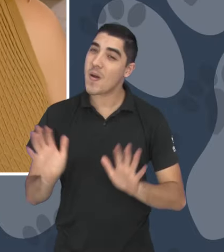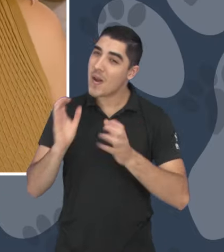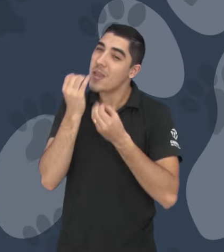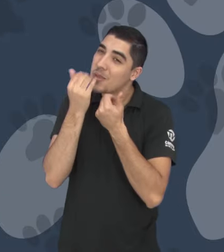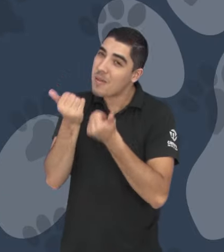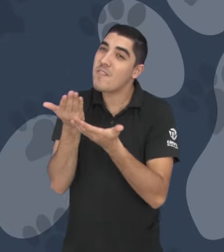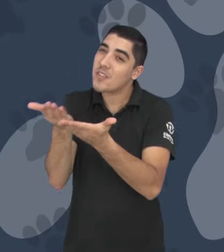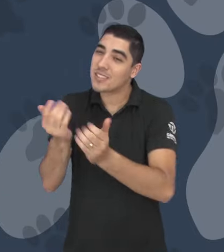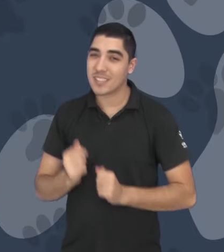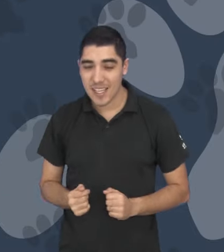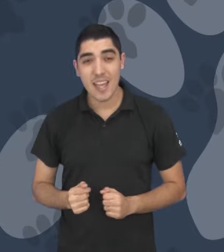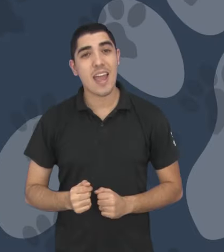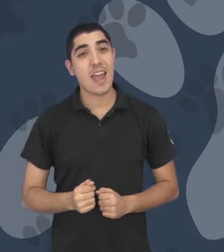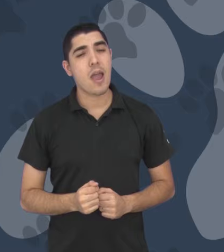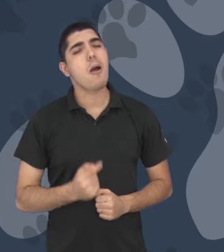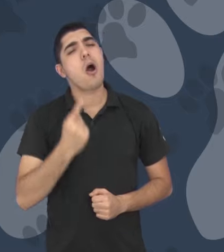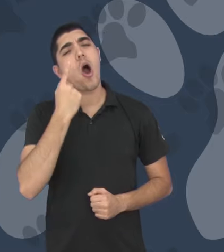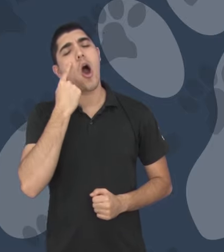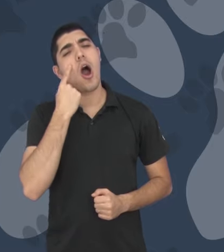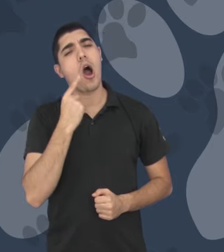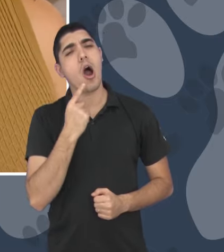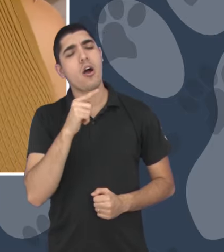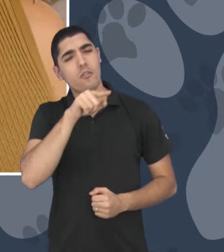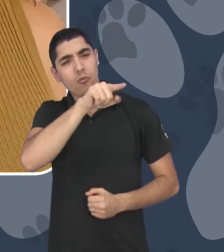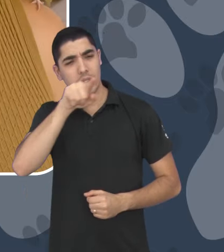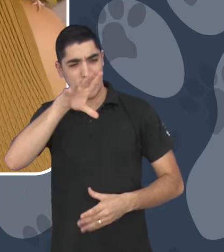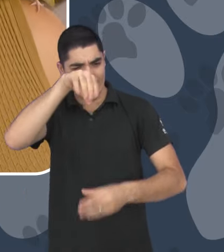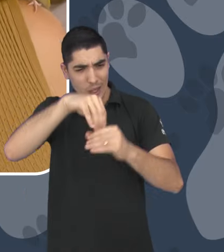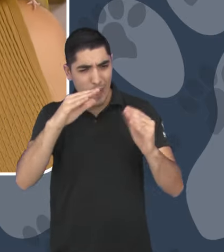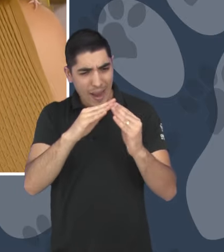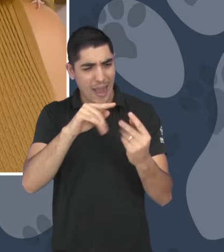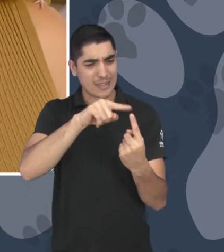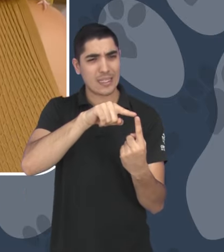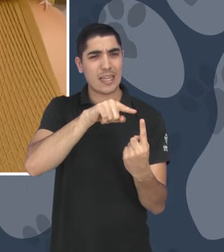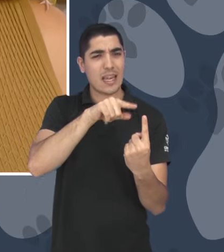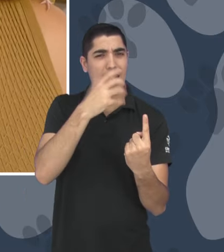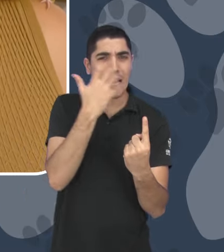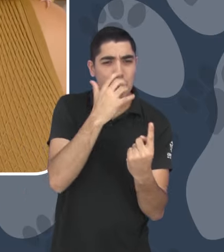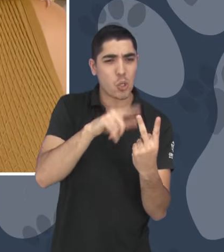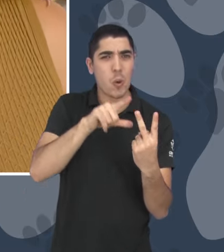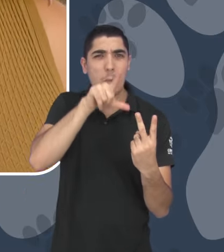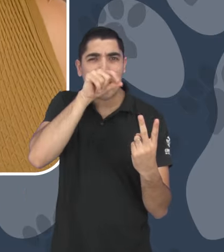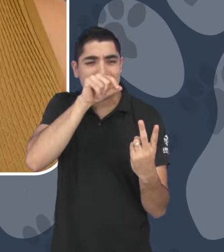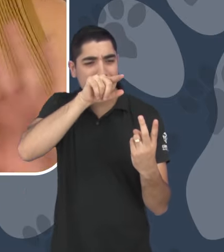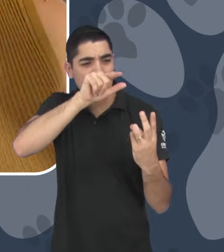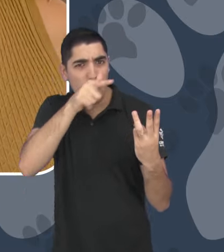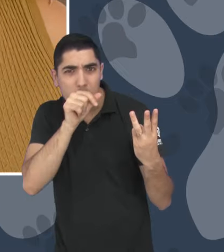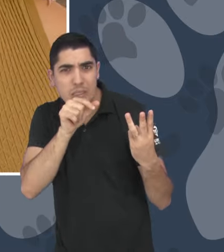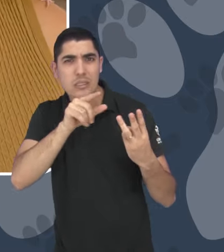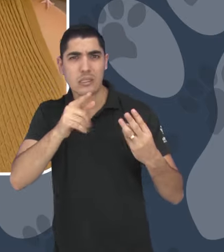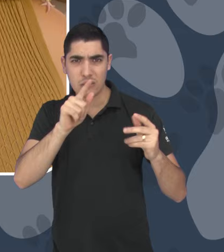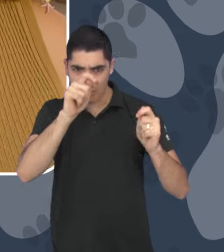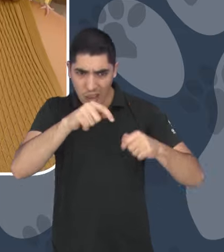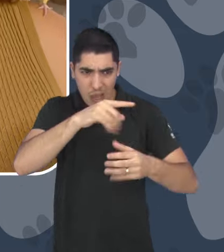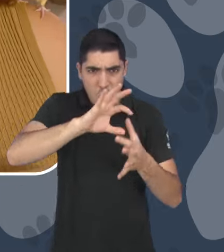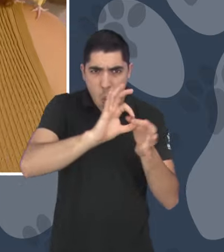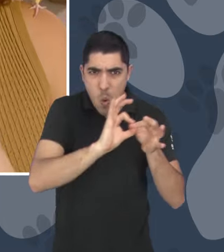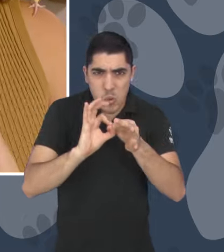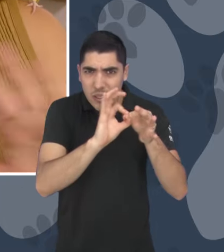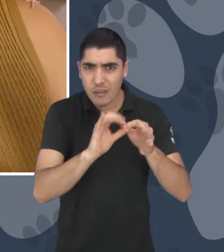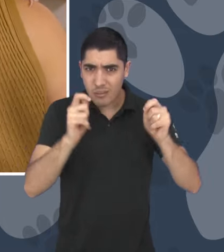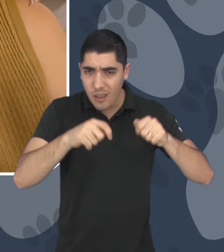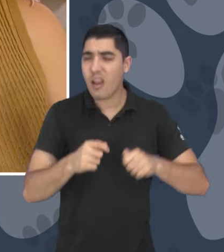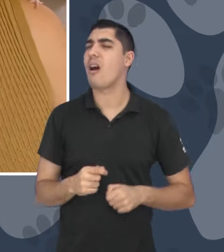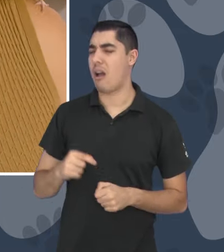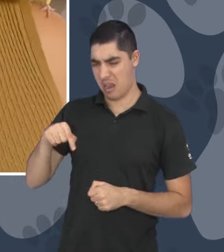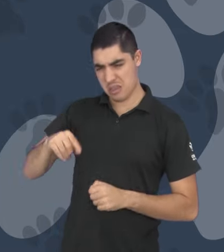você? Dentro da mesma casa, periquito, calopsita, cachorro, todo mundo se dá bem? Todo mundo se dá muito bem aqui, essa casa é